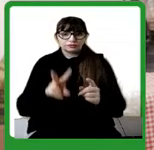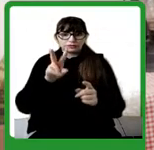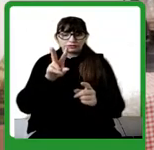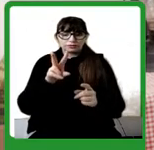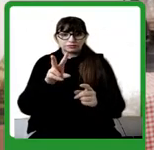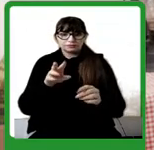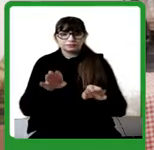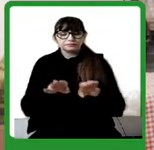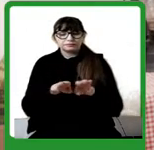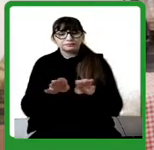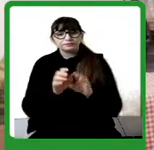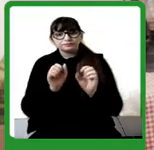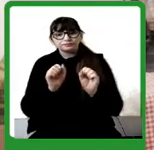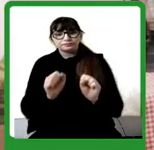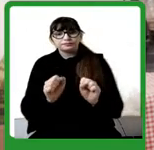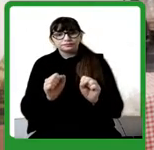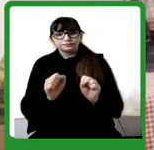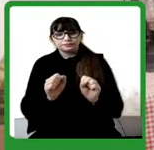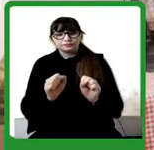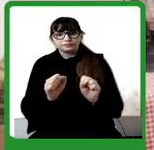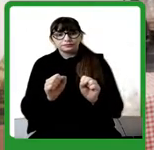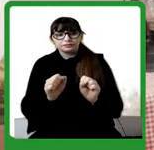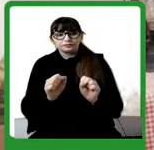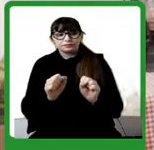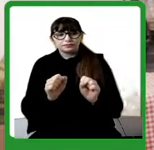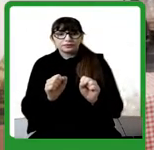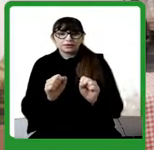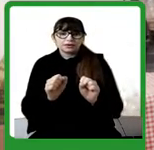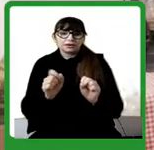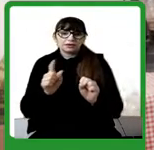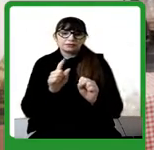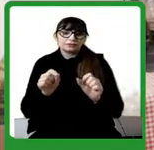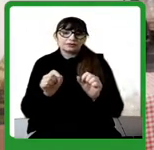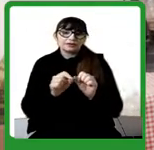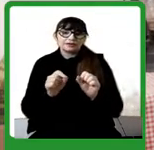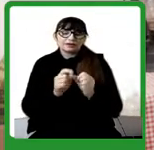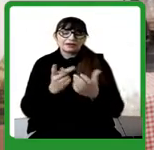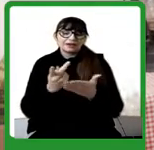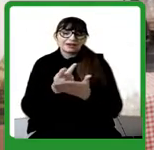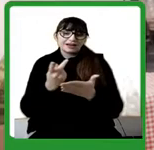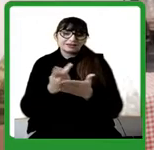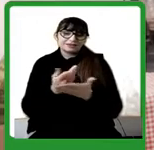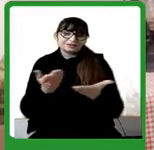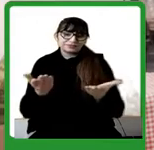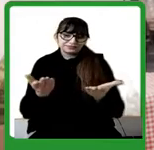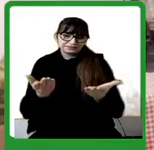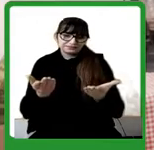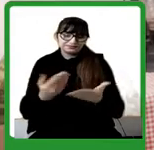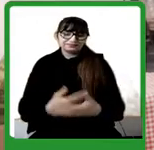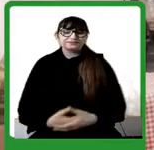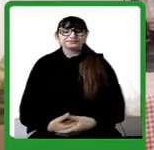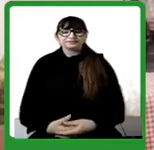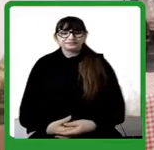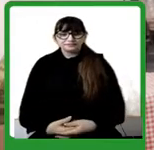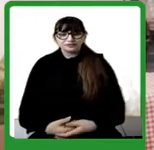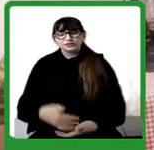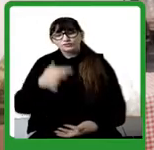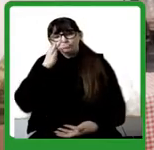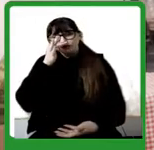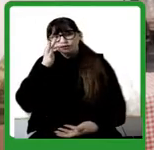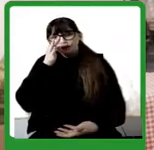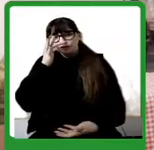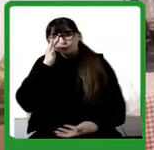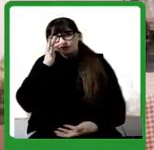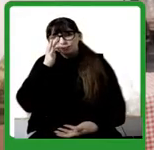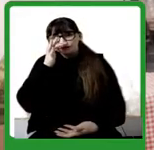dar pra tua namorada também é tu não dar desgosto, é um baita presente já. Sim. Né? Flores, vamos ver o que o pessoal tá